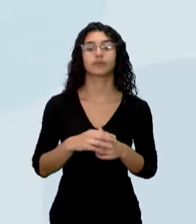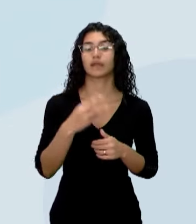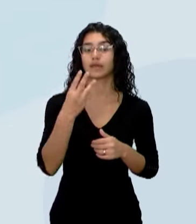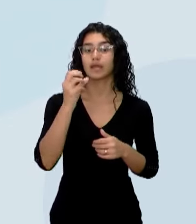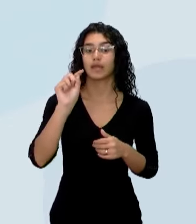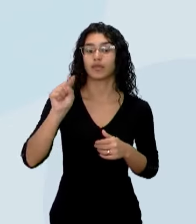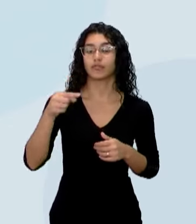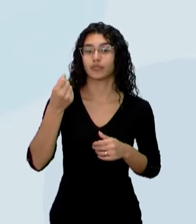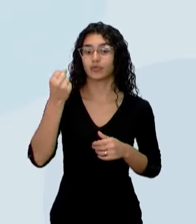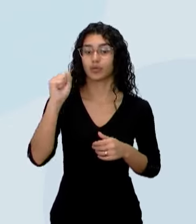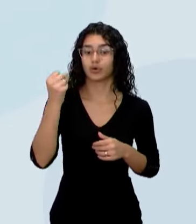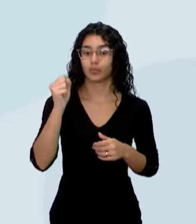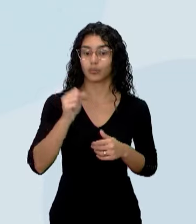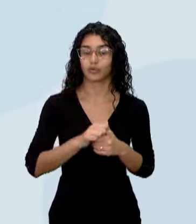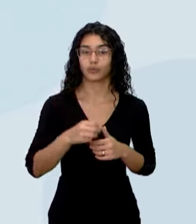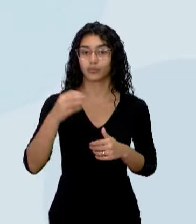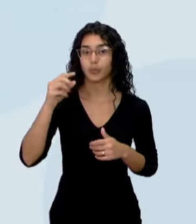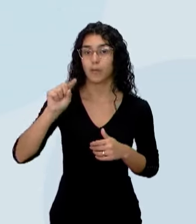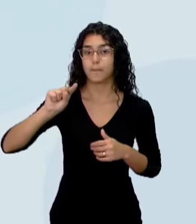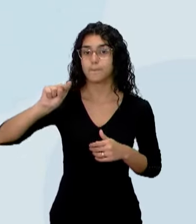3,8 mil